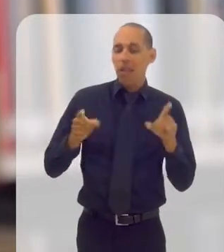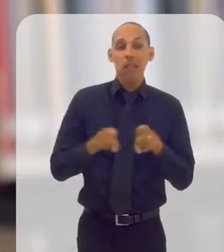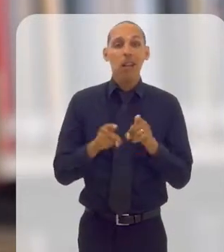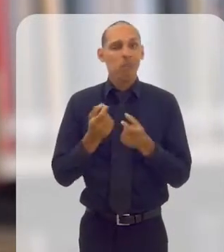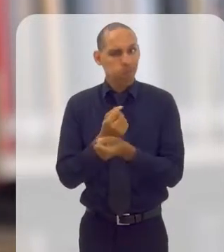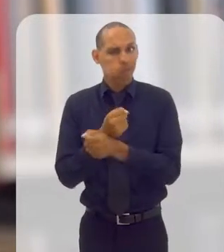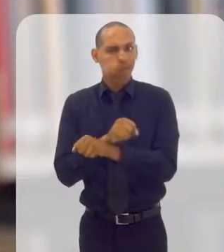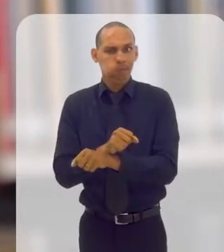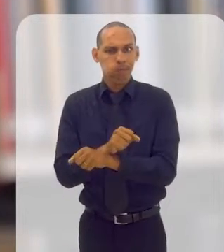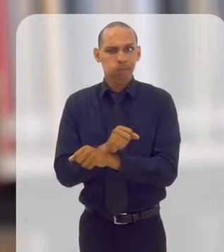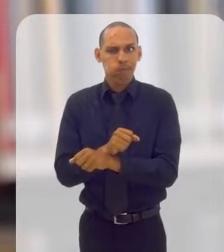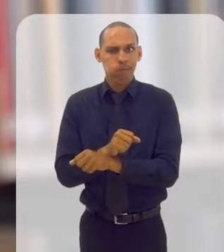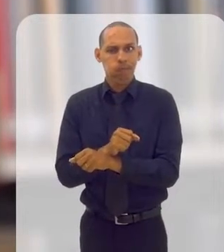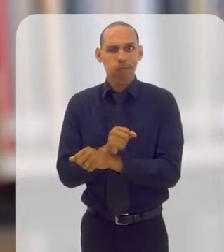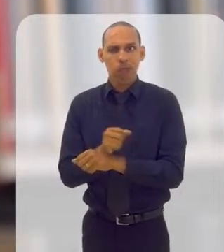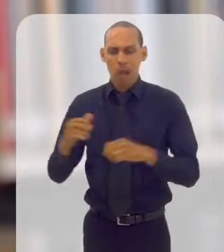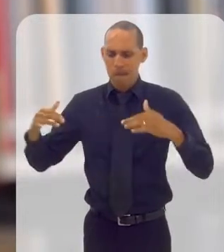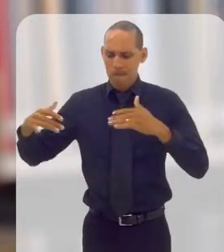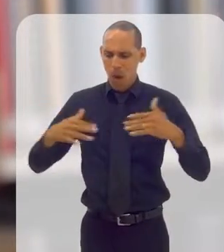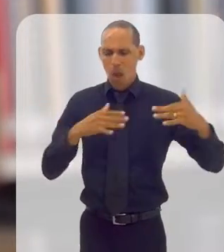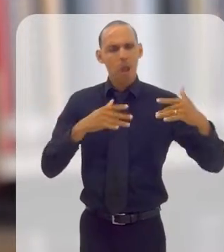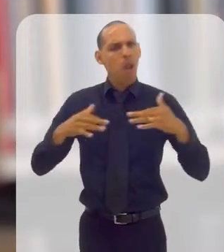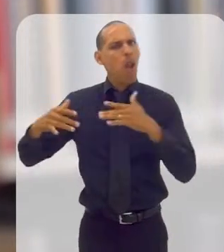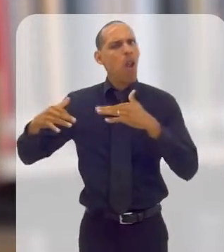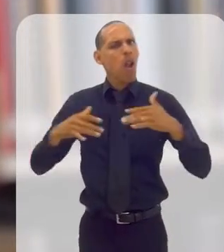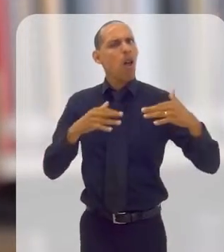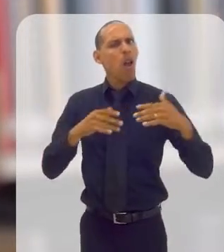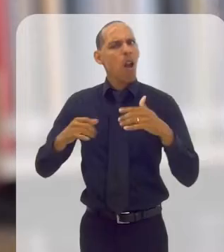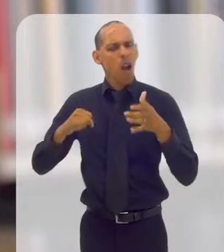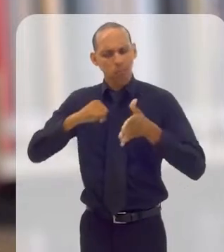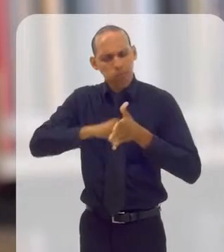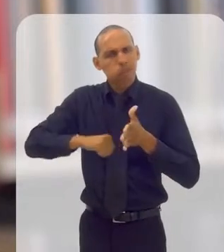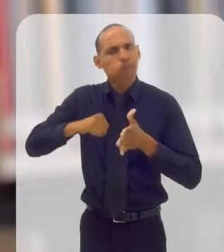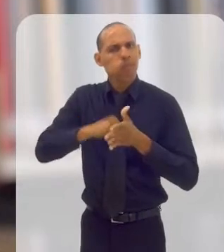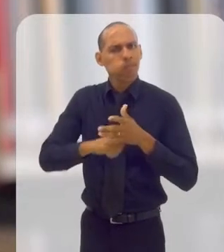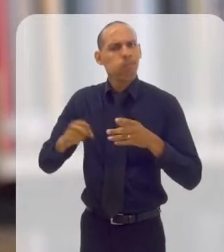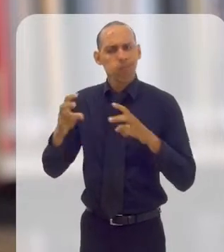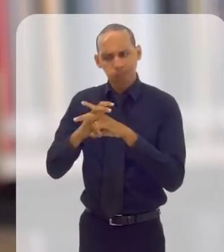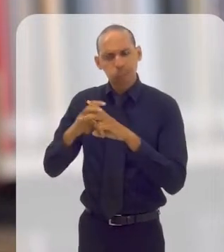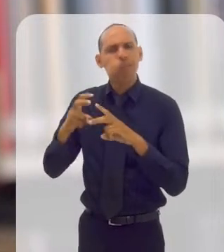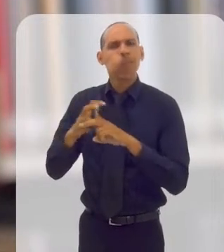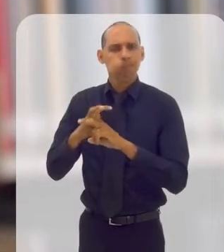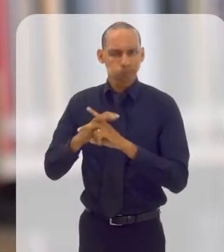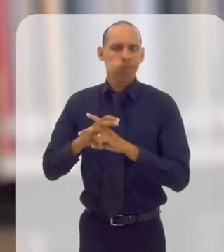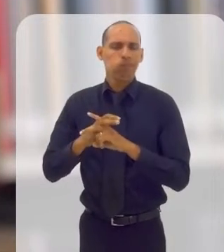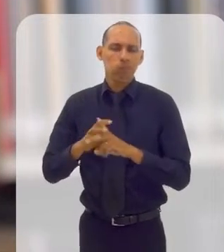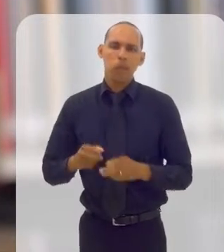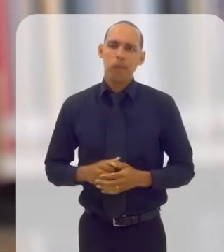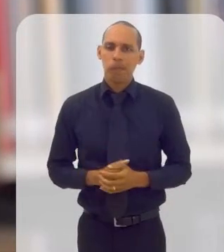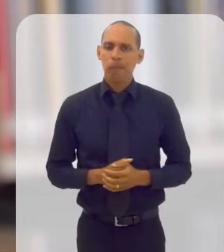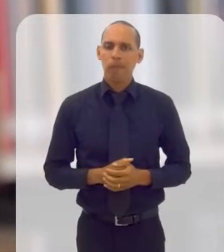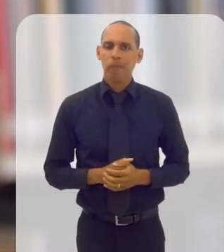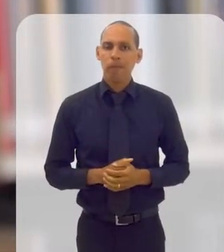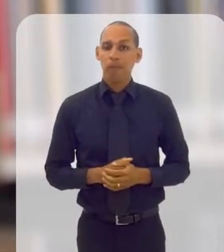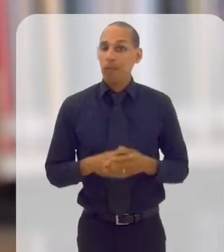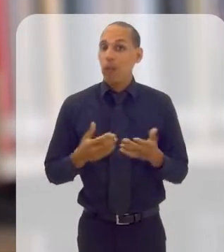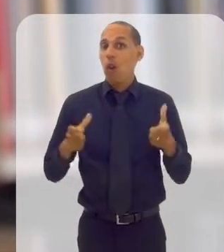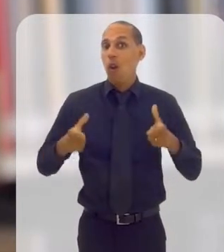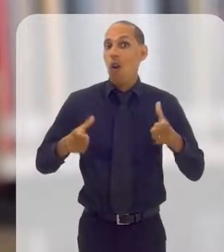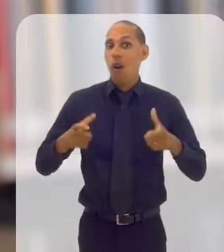escravizados combatendo as tropas portuguesas que tinham essas intenções restauradoras e